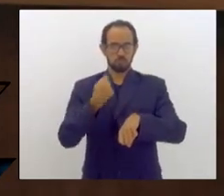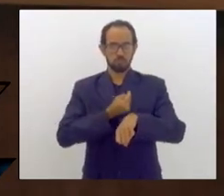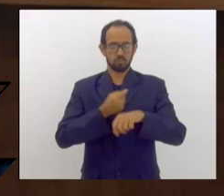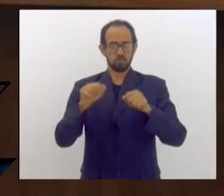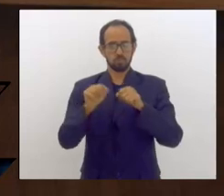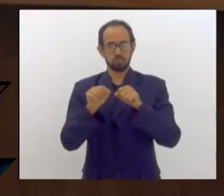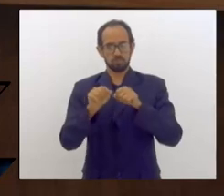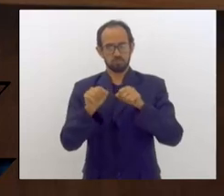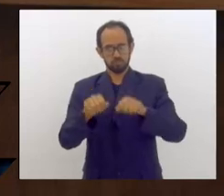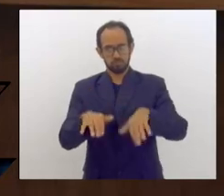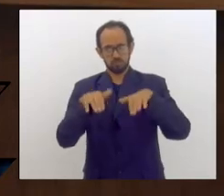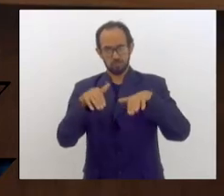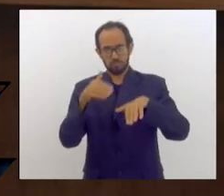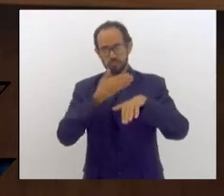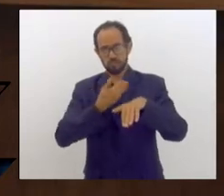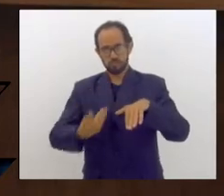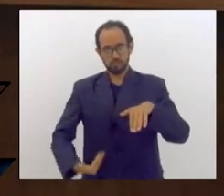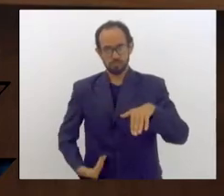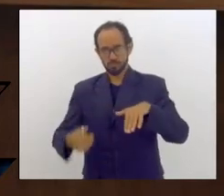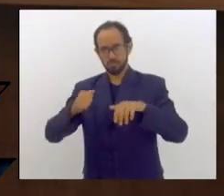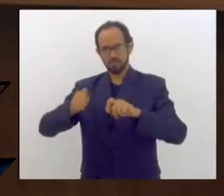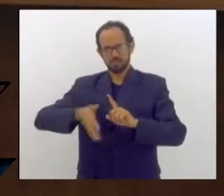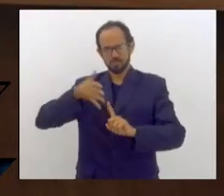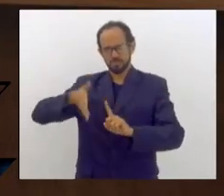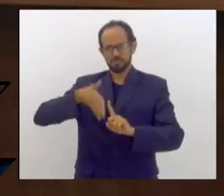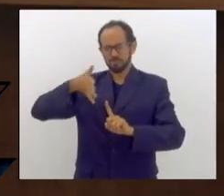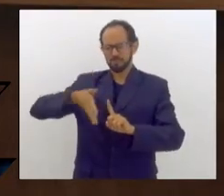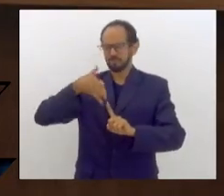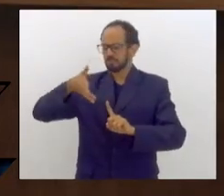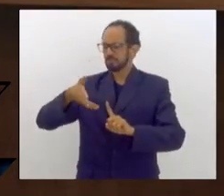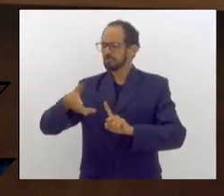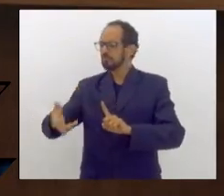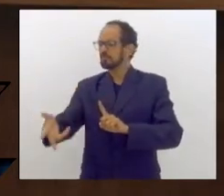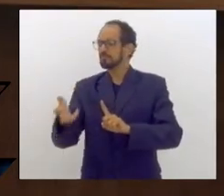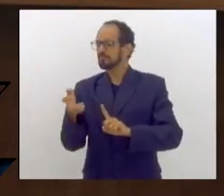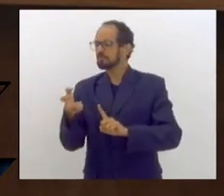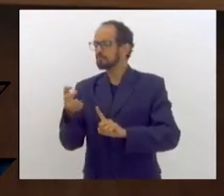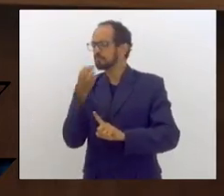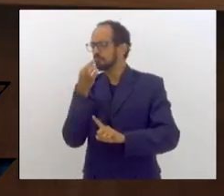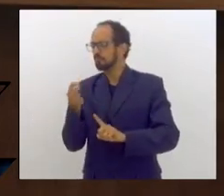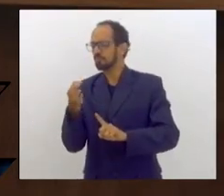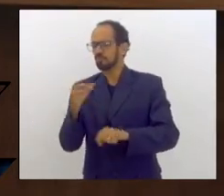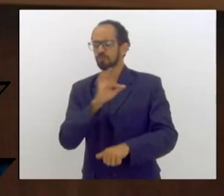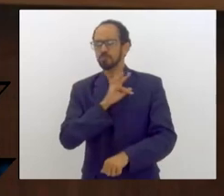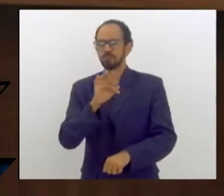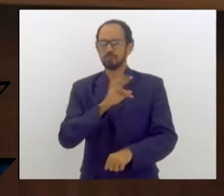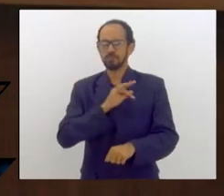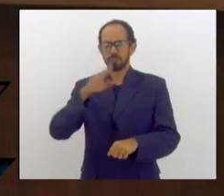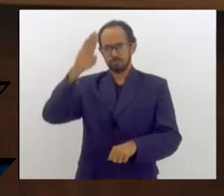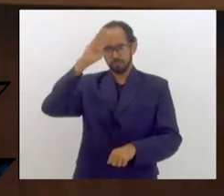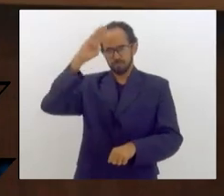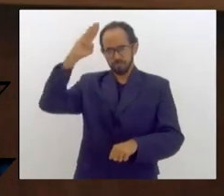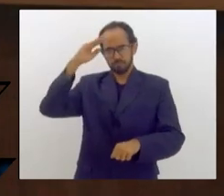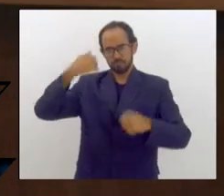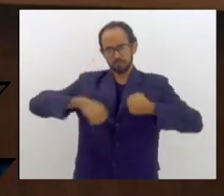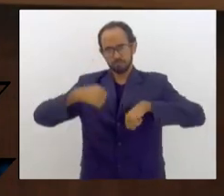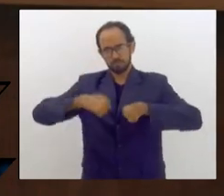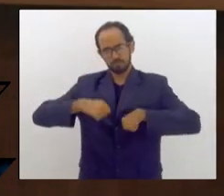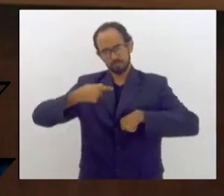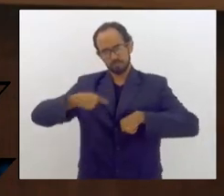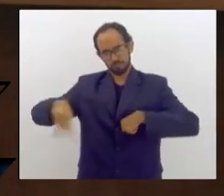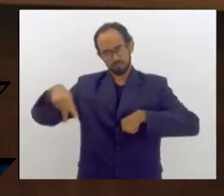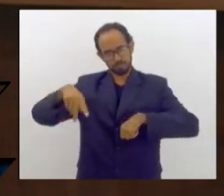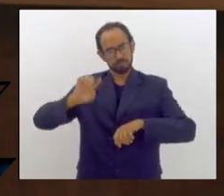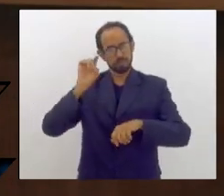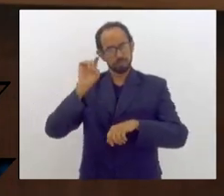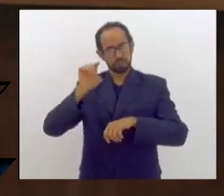pública para falar e ouvir dos policiais as suas principais demandas, em especial com relação à